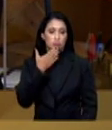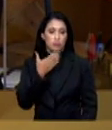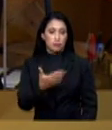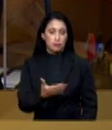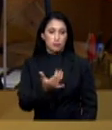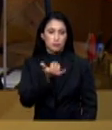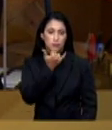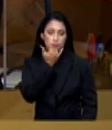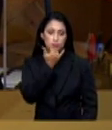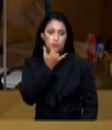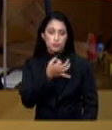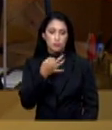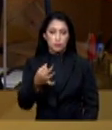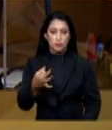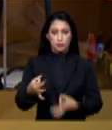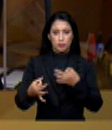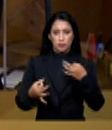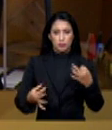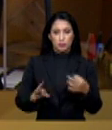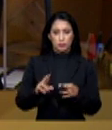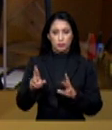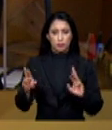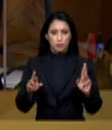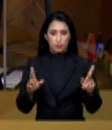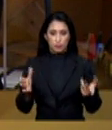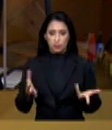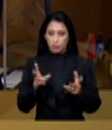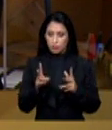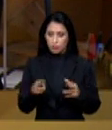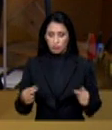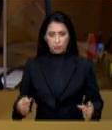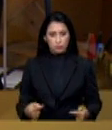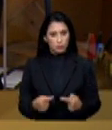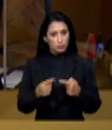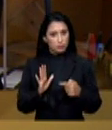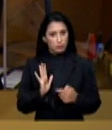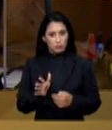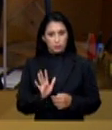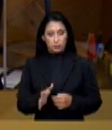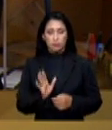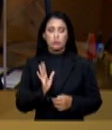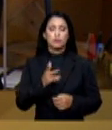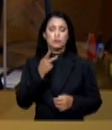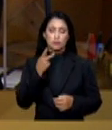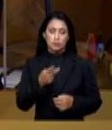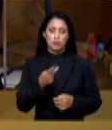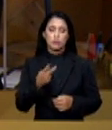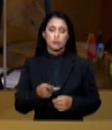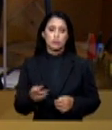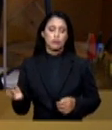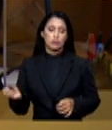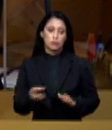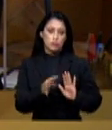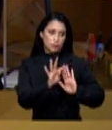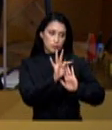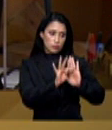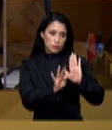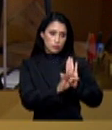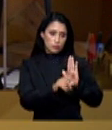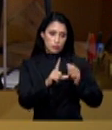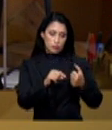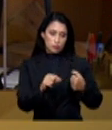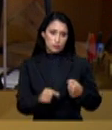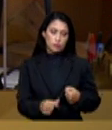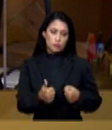estilo perfeito entendimento diverso concorda excelência Como já mencionado a nova redação do artigo